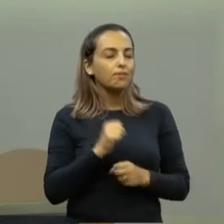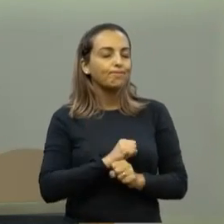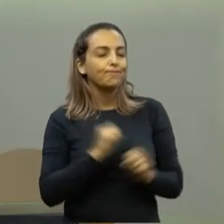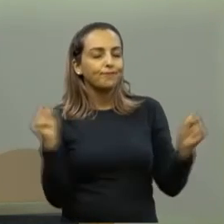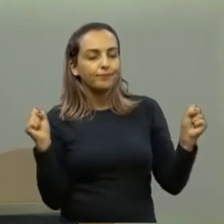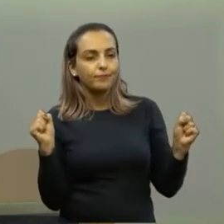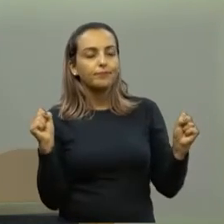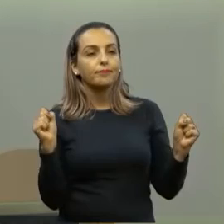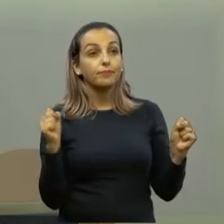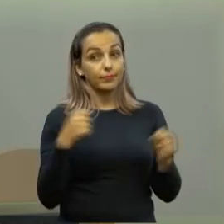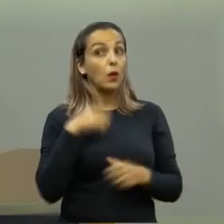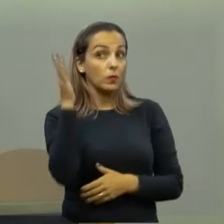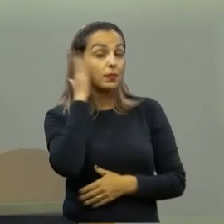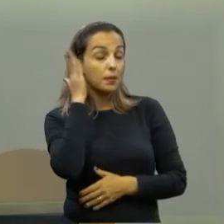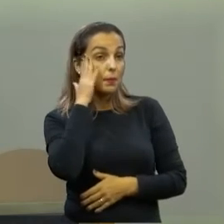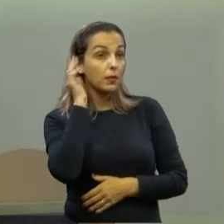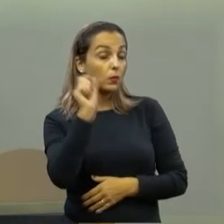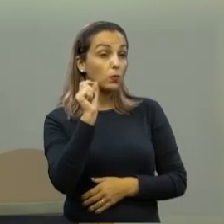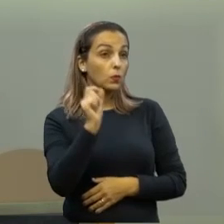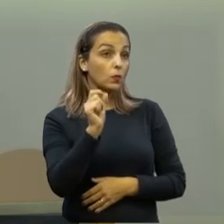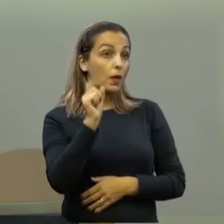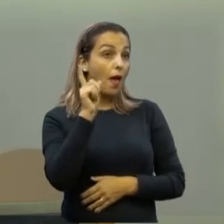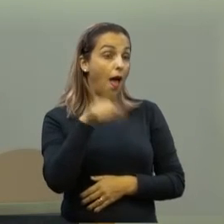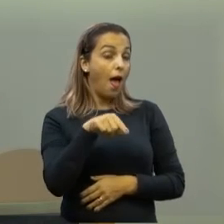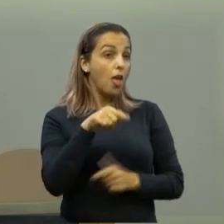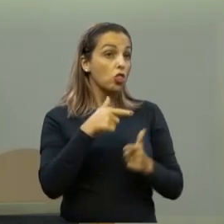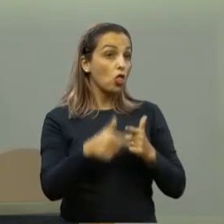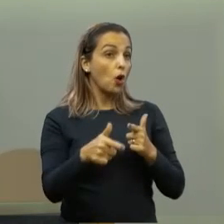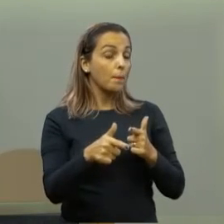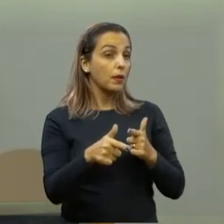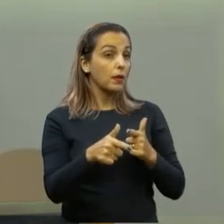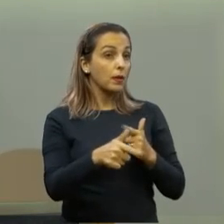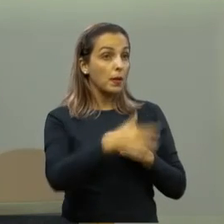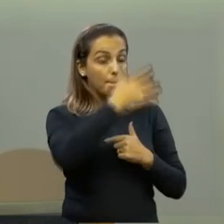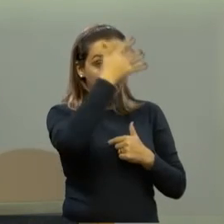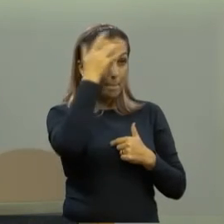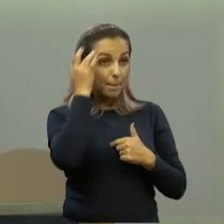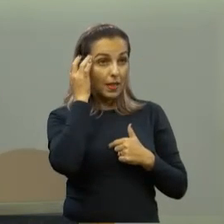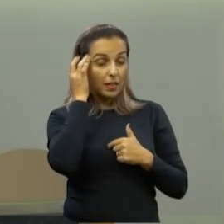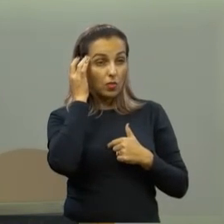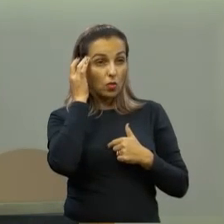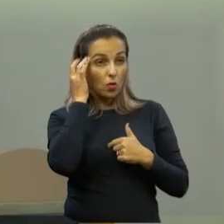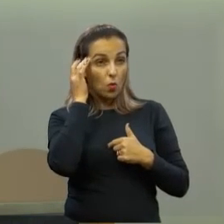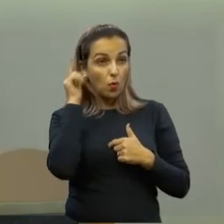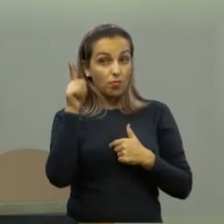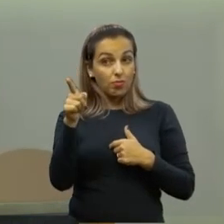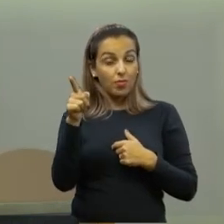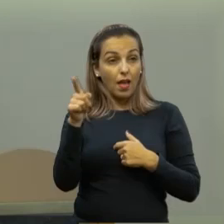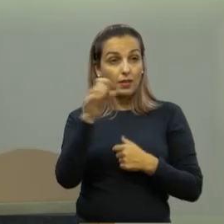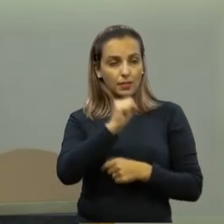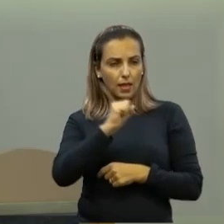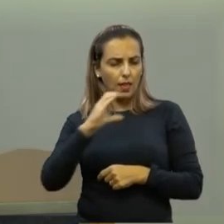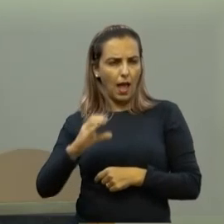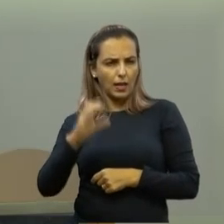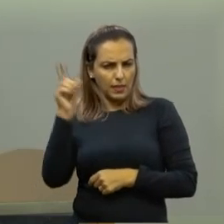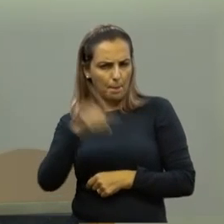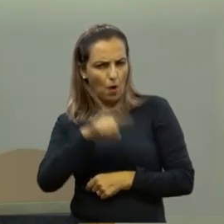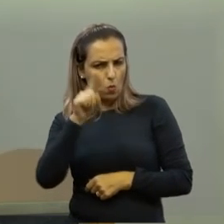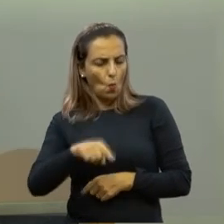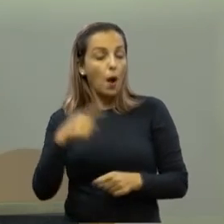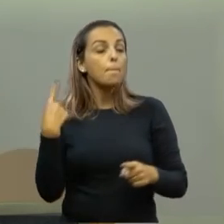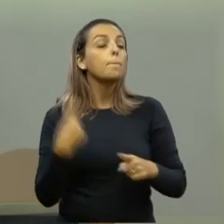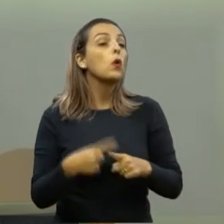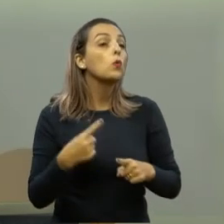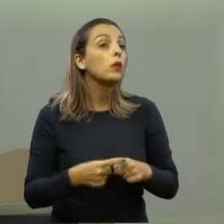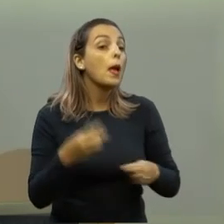e aí eu fiquei sabendo também a respeito de pessoas foram bloqueadas na Santa Casa e o porque o